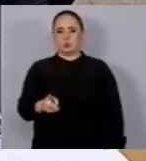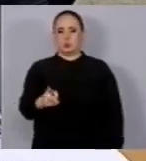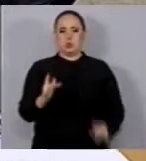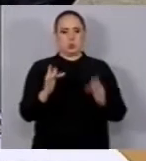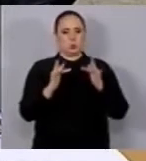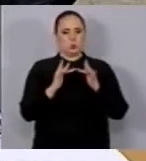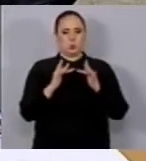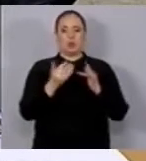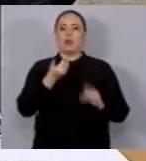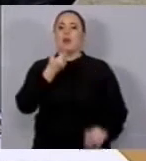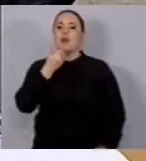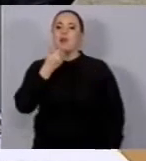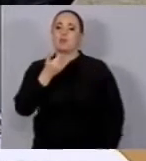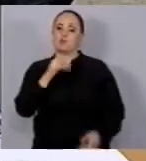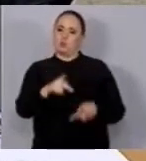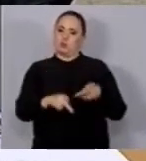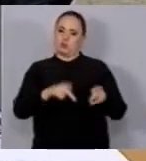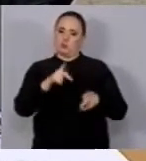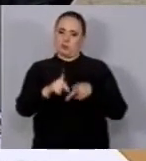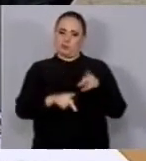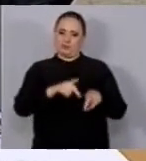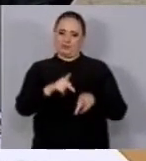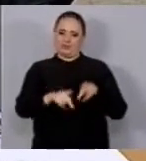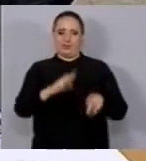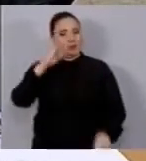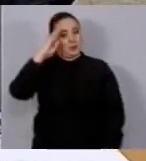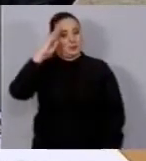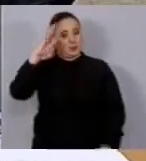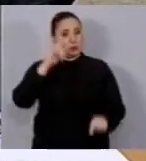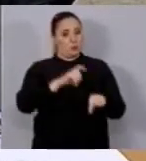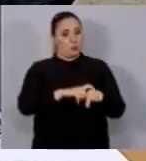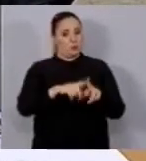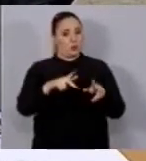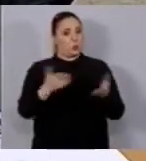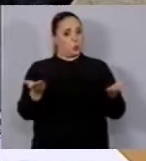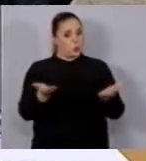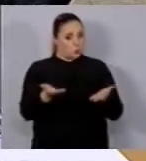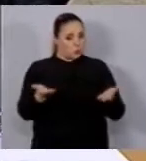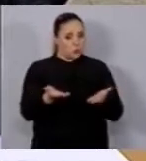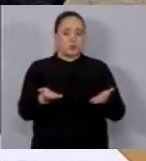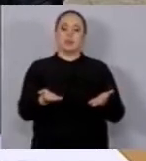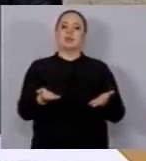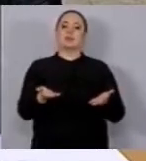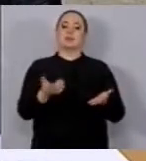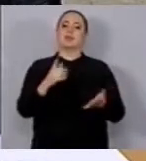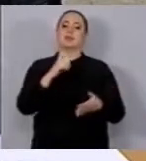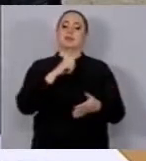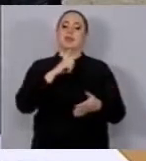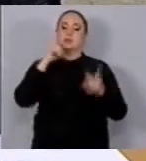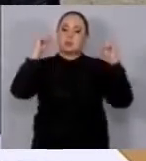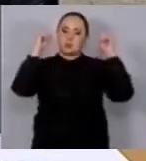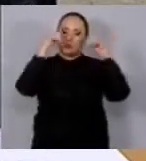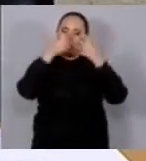sintonia em prol do bem comum, sobretudo em momentos como este, de delicados e